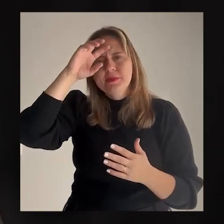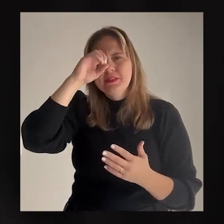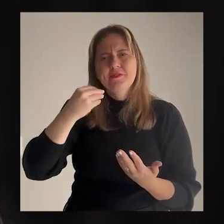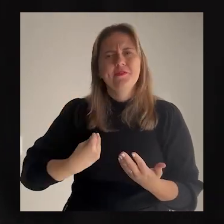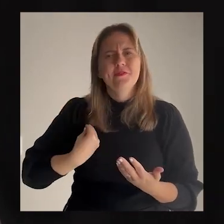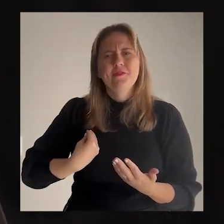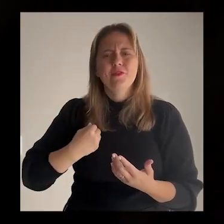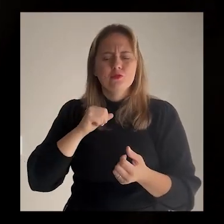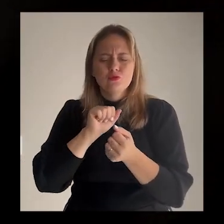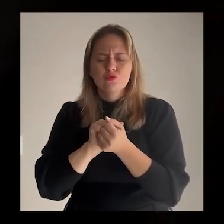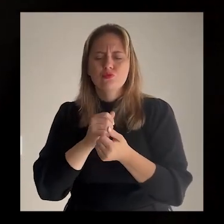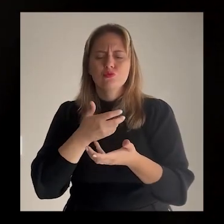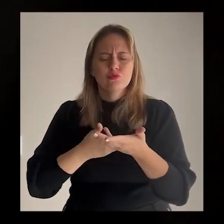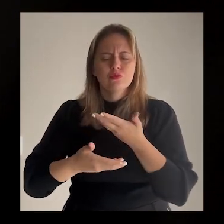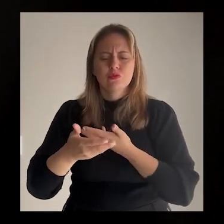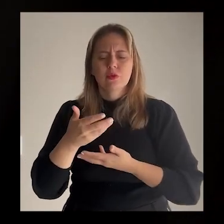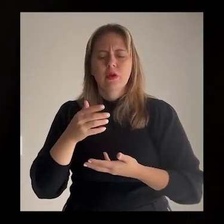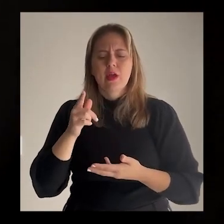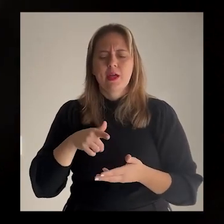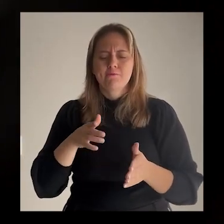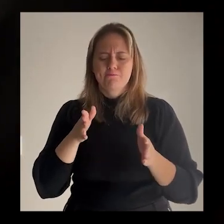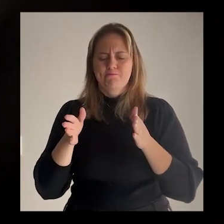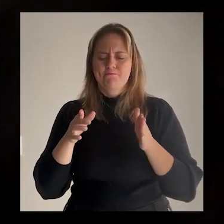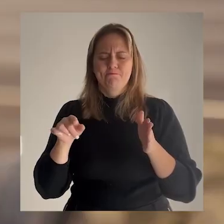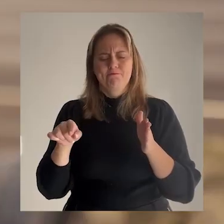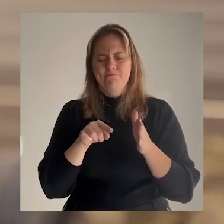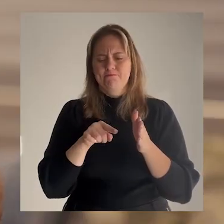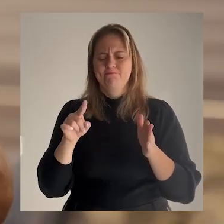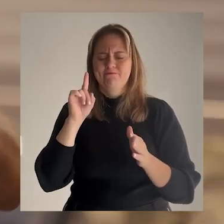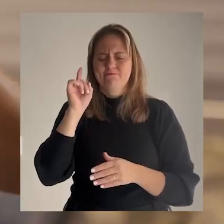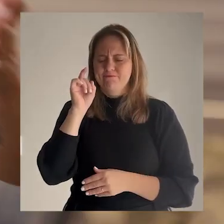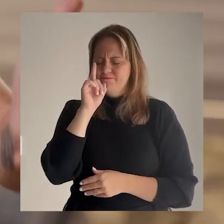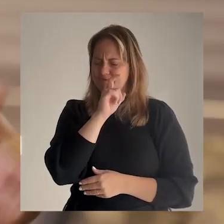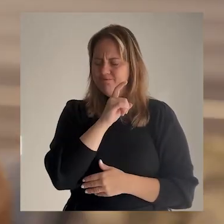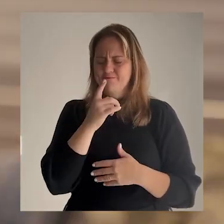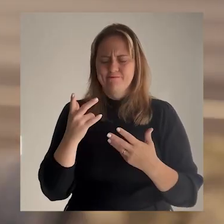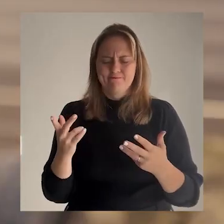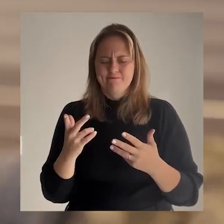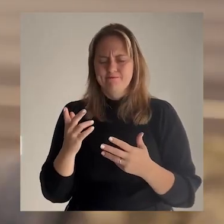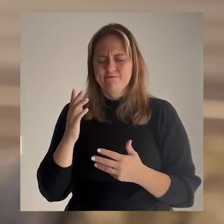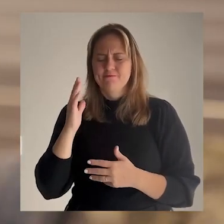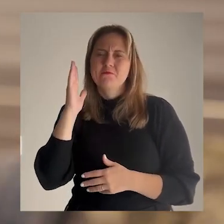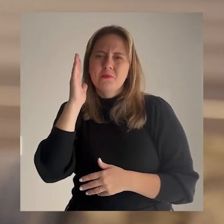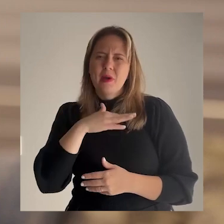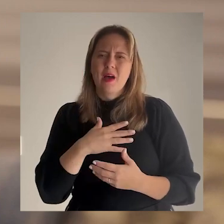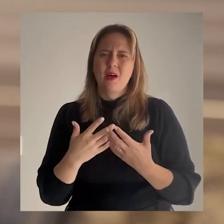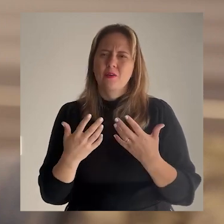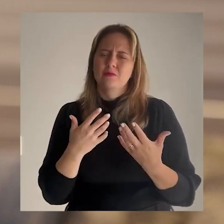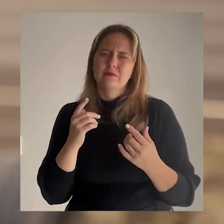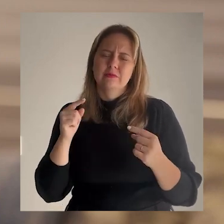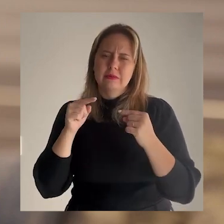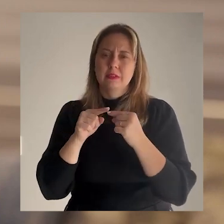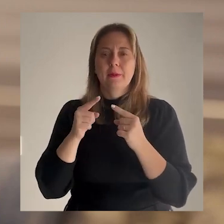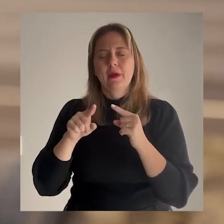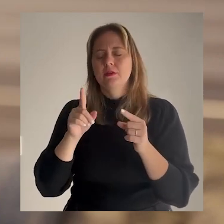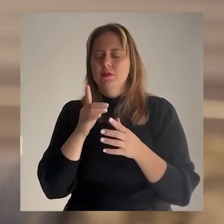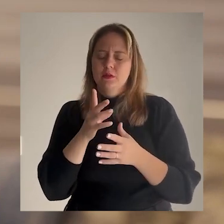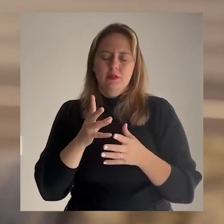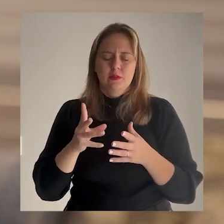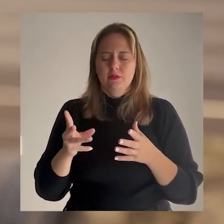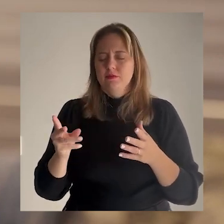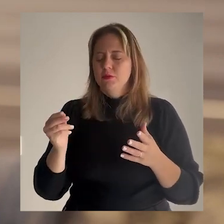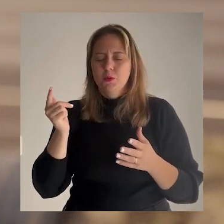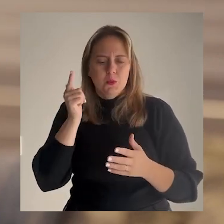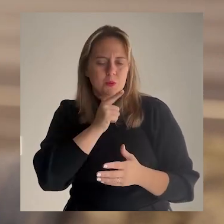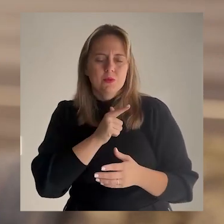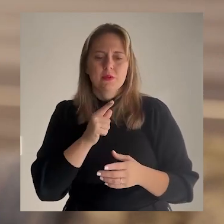viver juntos, enfim, foi um período punk, assim, na minha vida, no mau sentido, mas a gente passou e teve